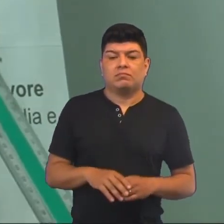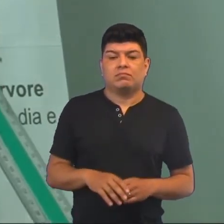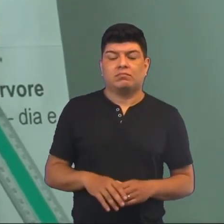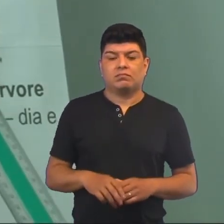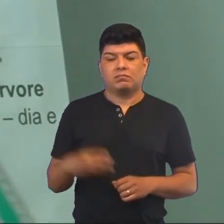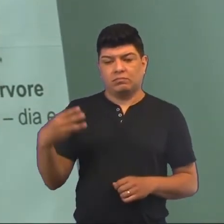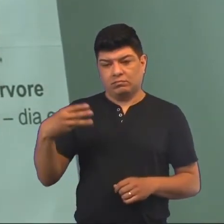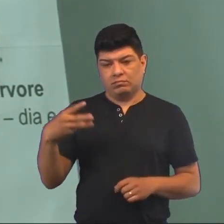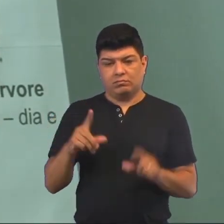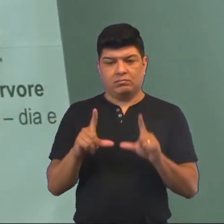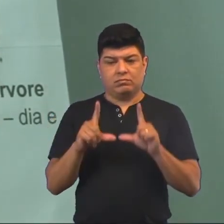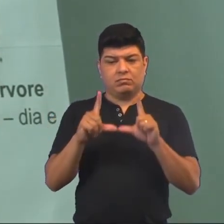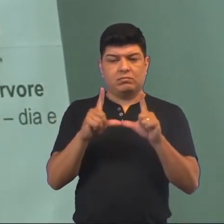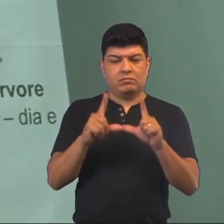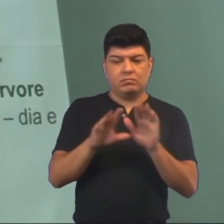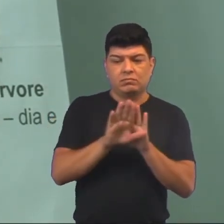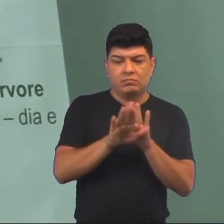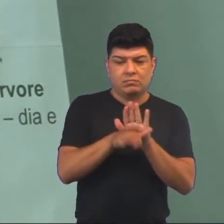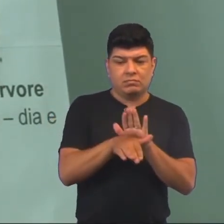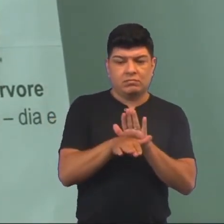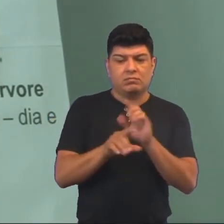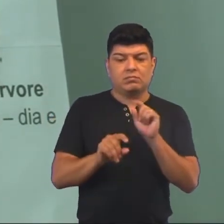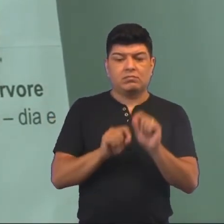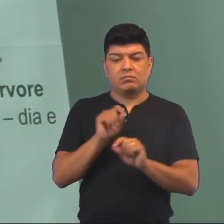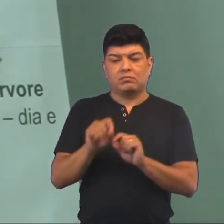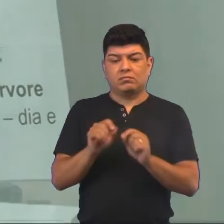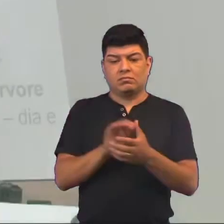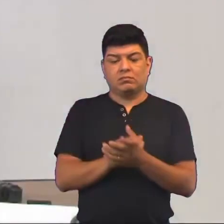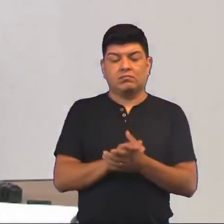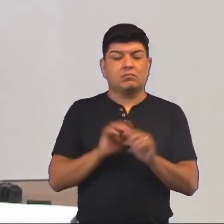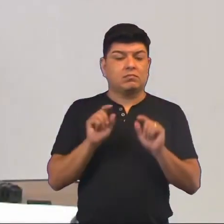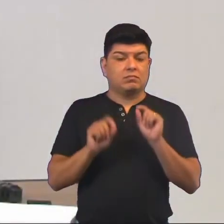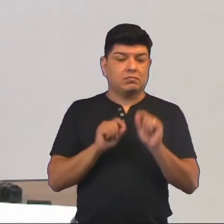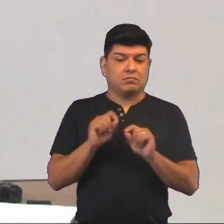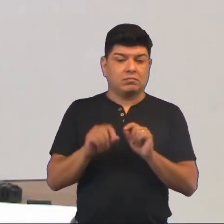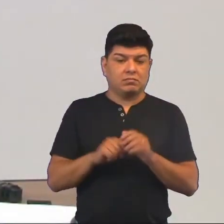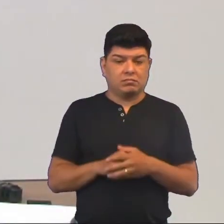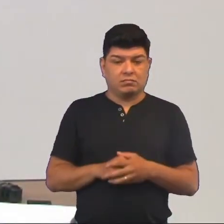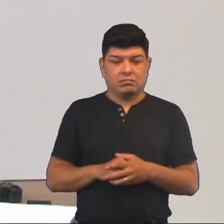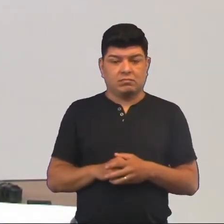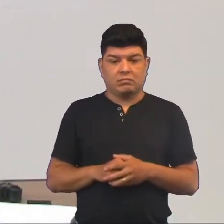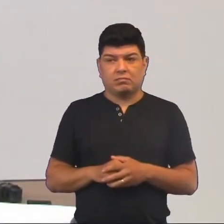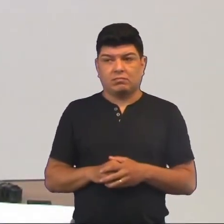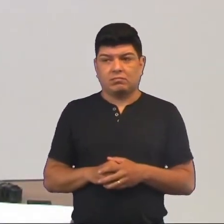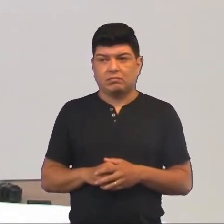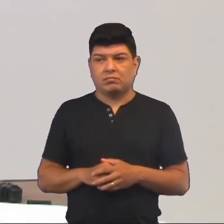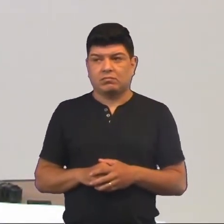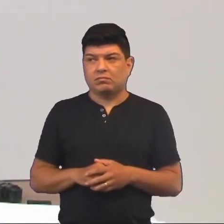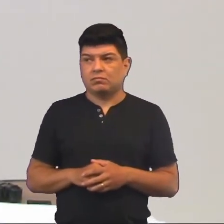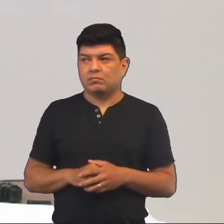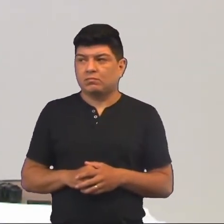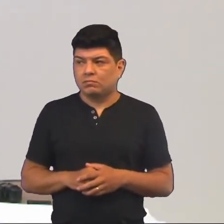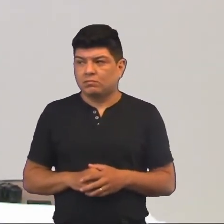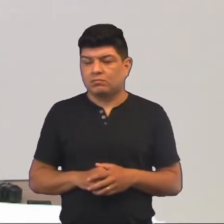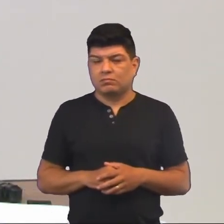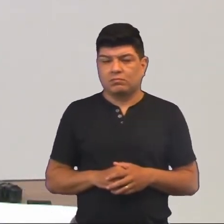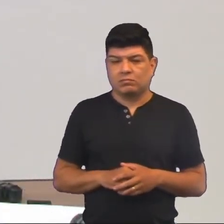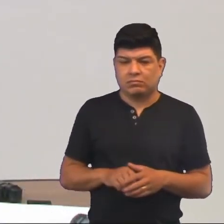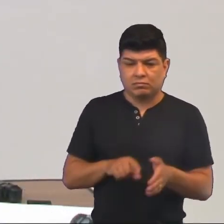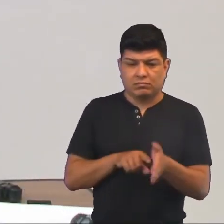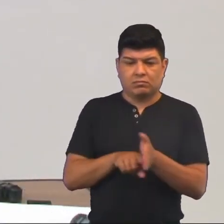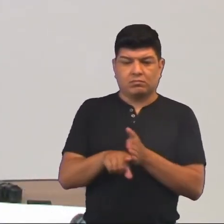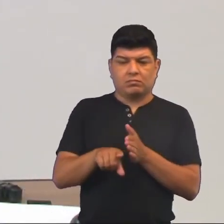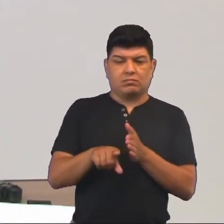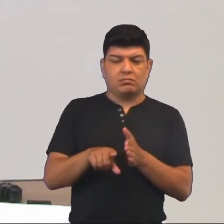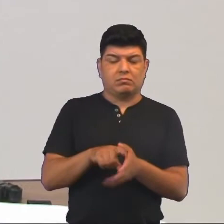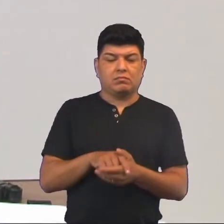determinado. Essas projeções de sombra, ela é determinada, ó, pelo quê? Ó, é o que a questão ela indaga, tá? Ela está nos